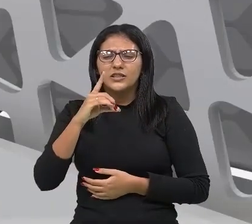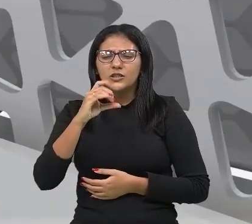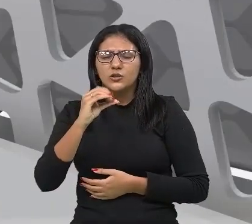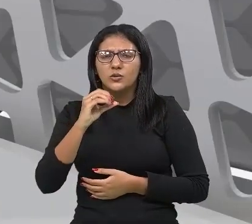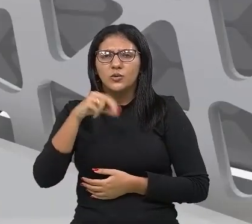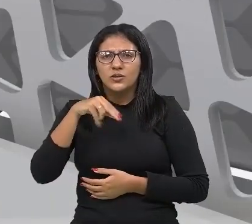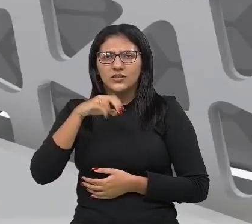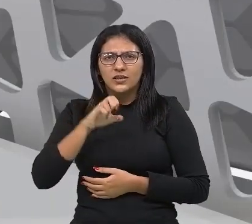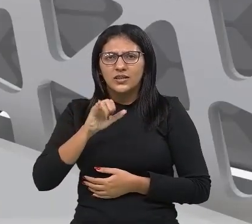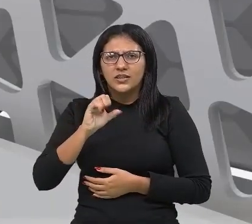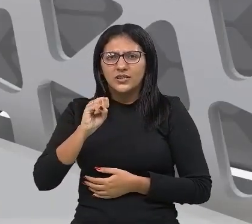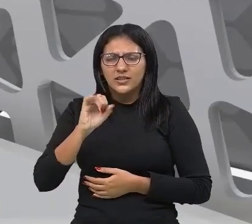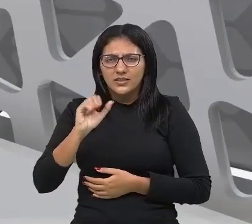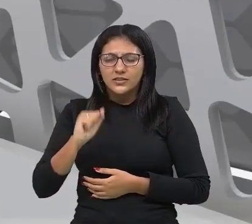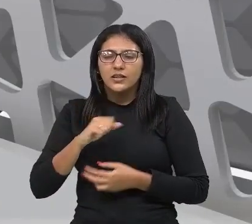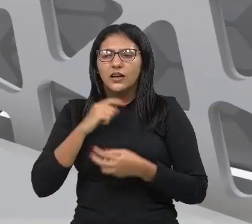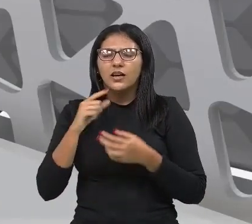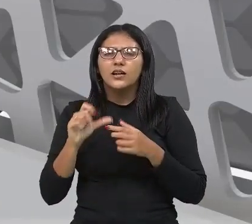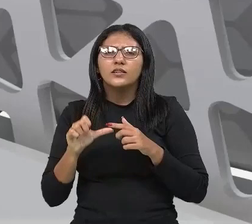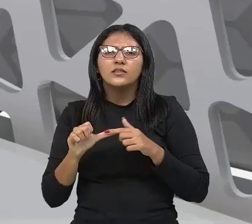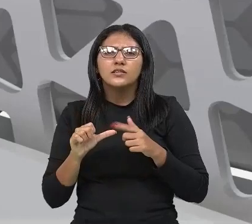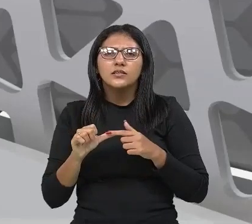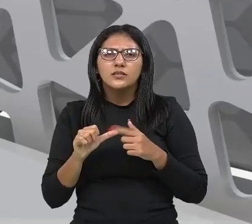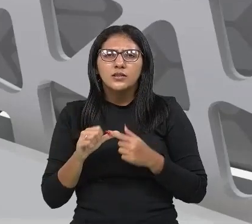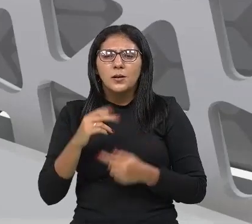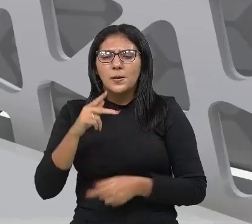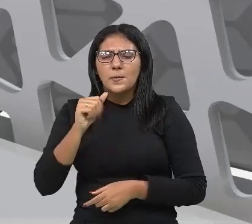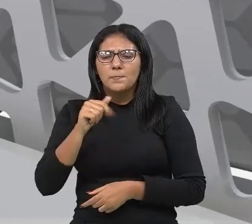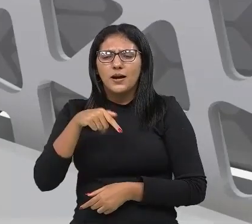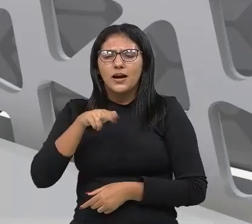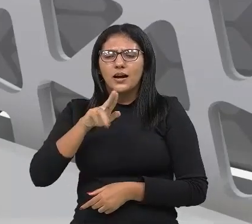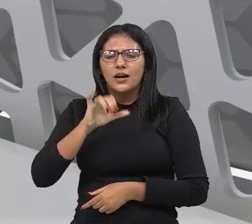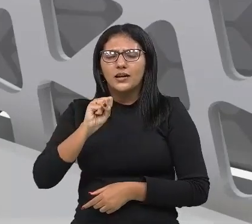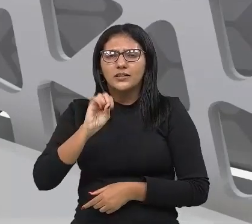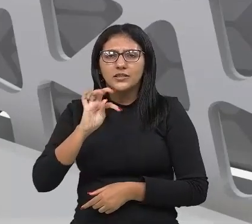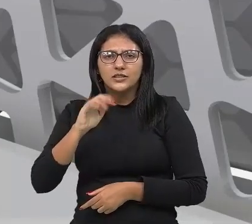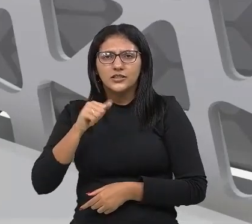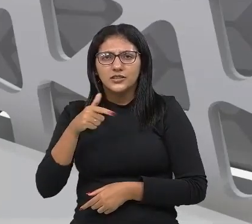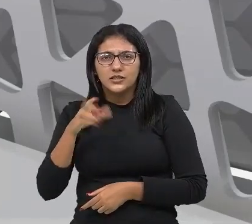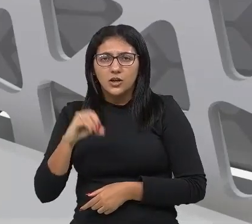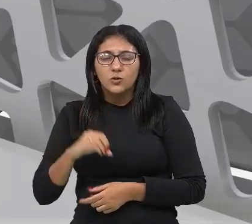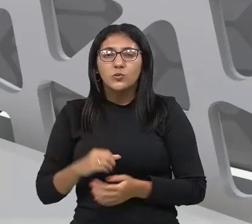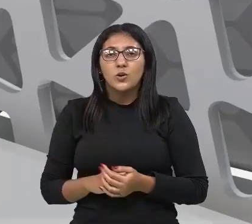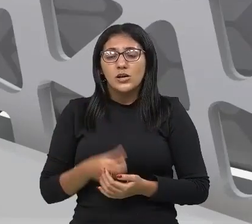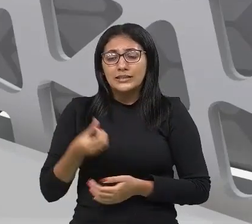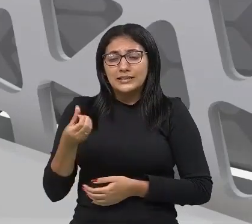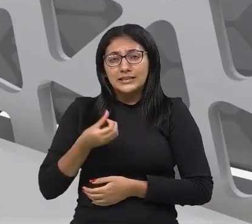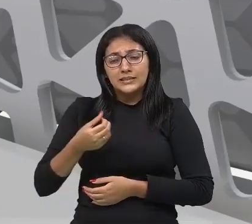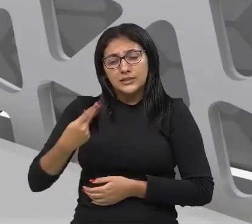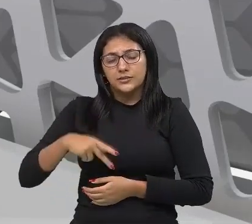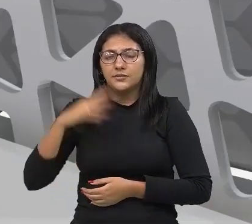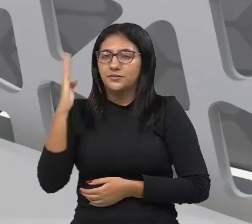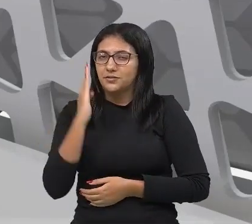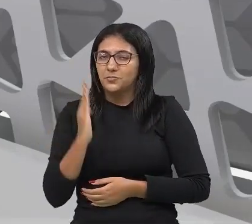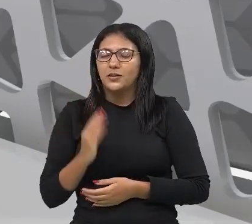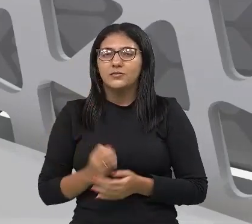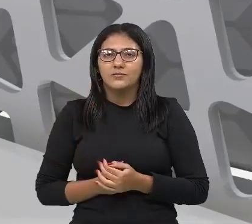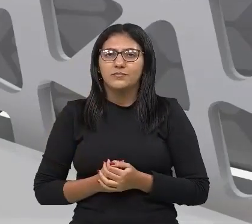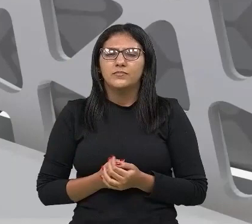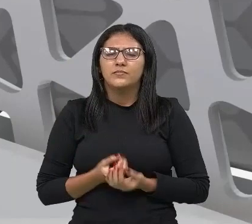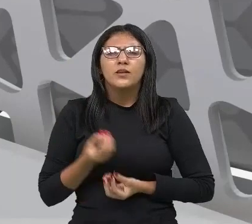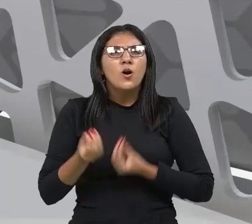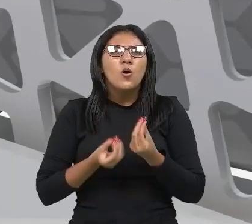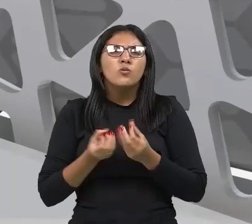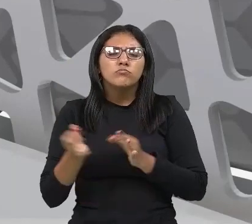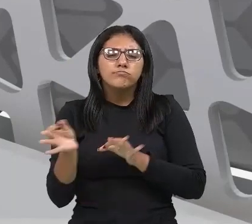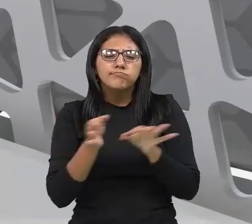o Paquistão. E em 6º nós teremos aí o Brasil, tá? E como é que ocorre essa distribuição da